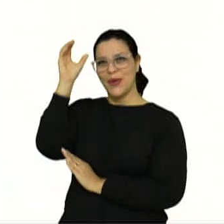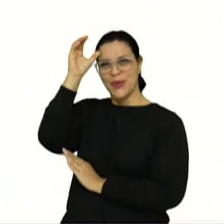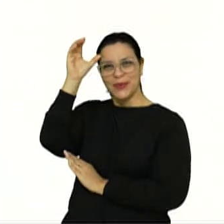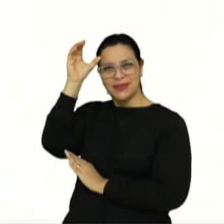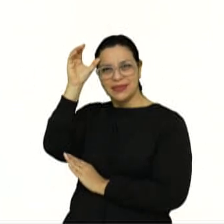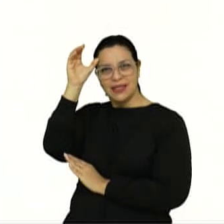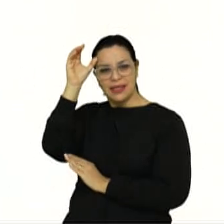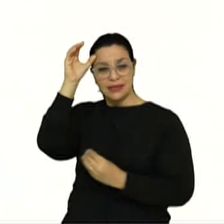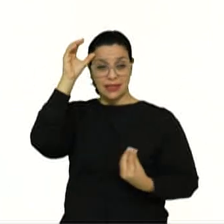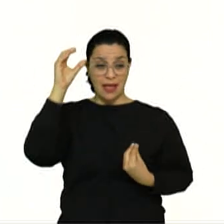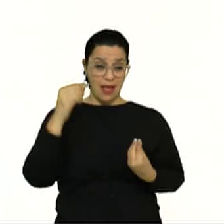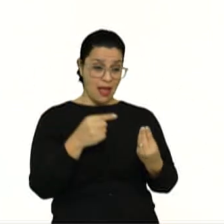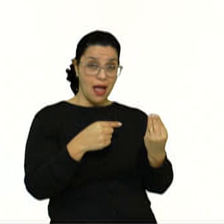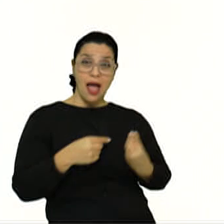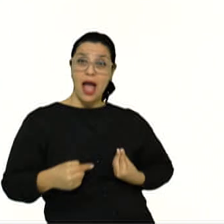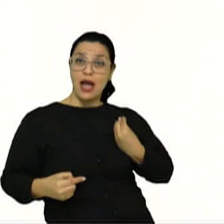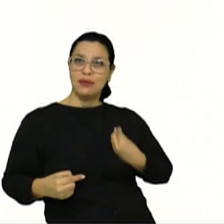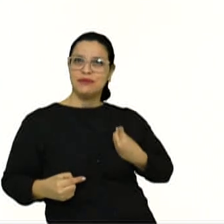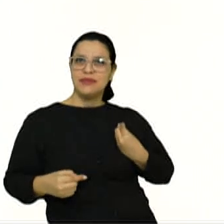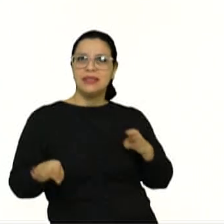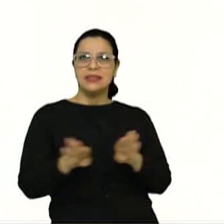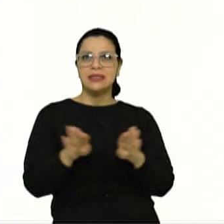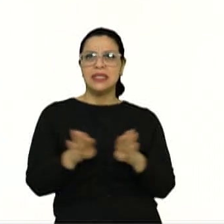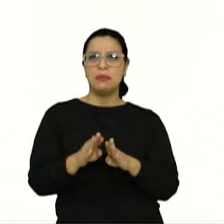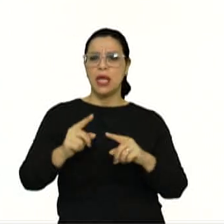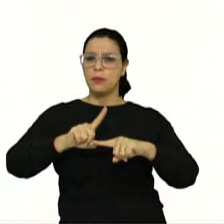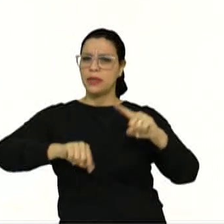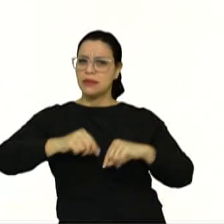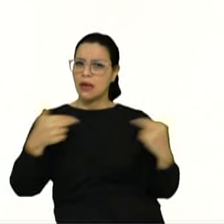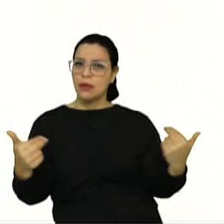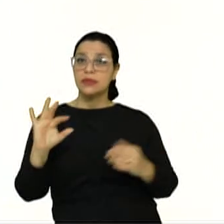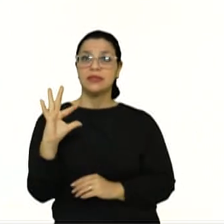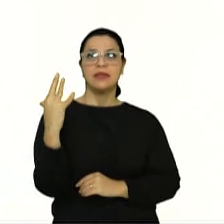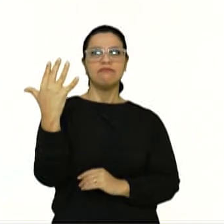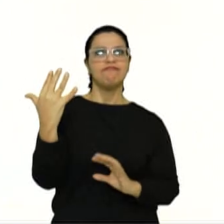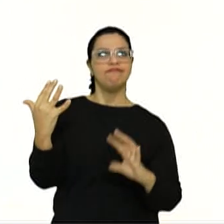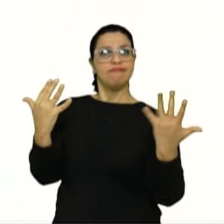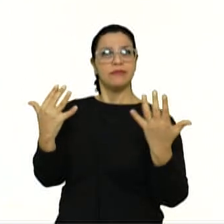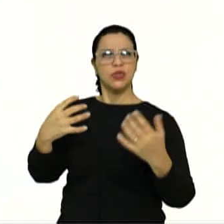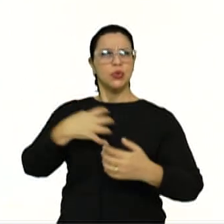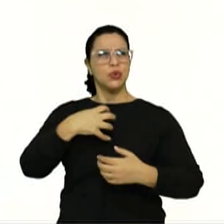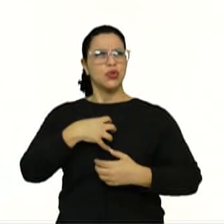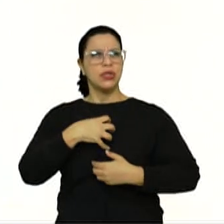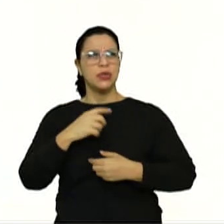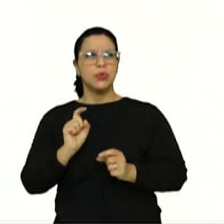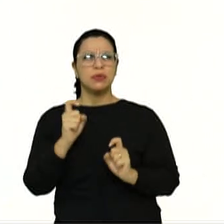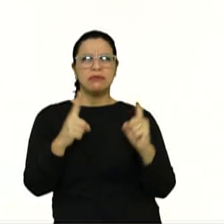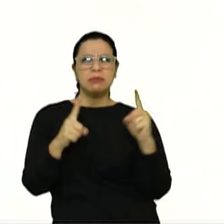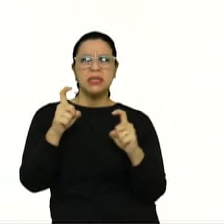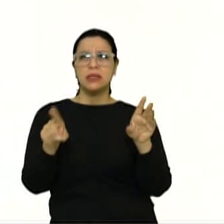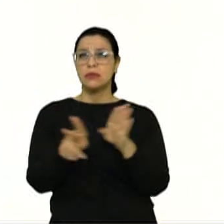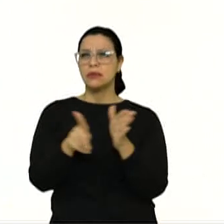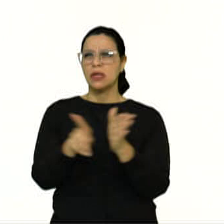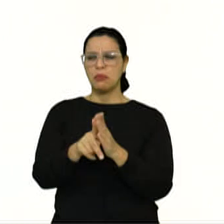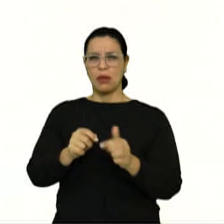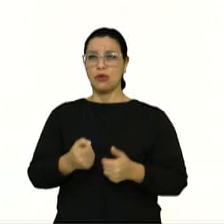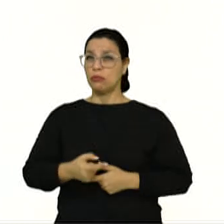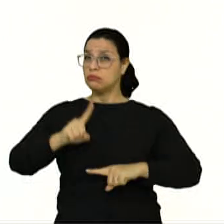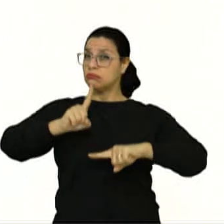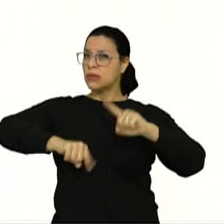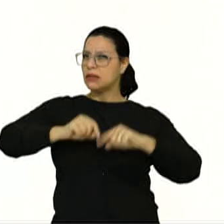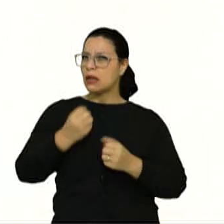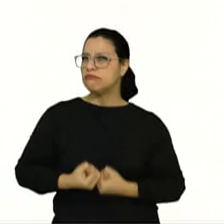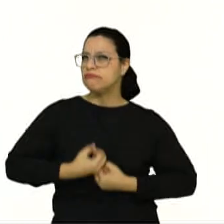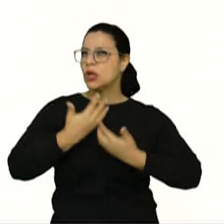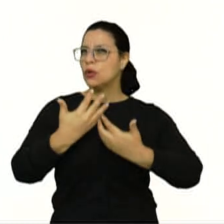consciência, a vivência e as coisas e os eventos. O sentido dos gestos, o sentido dos produtos,